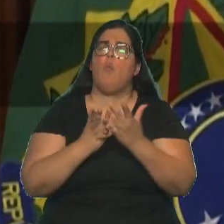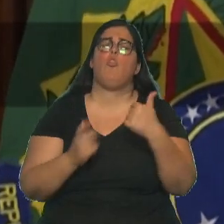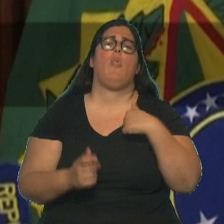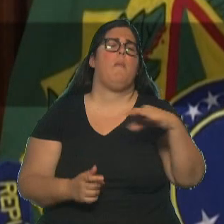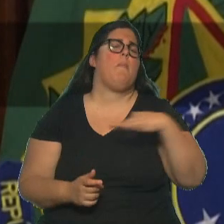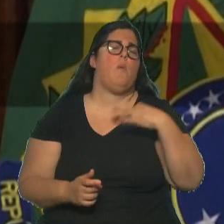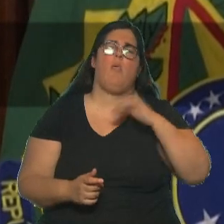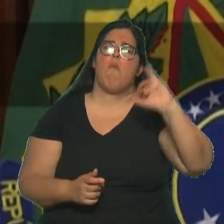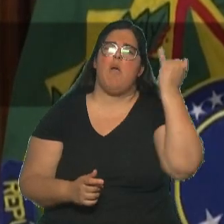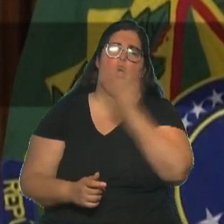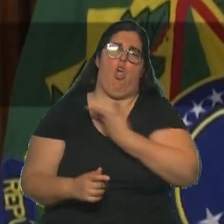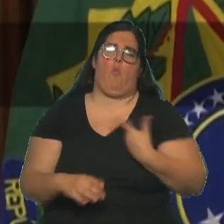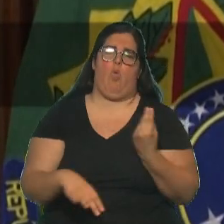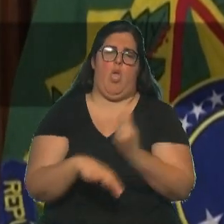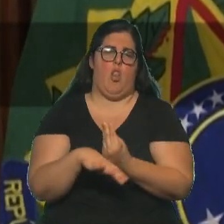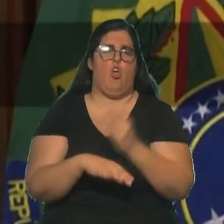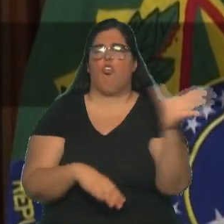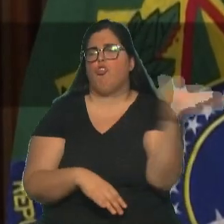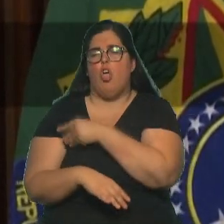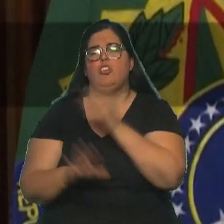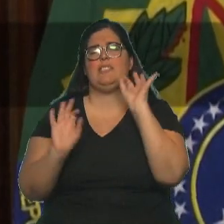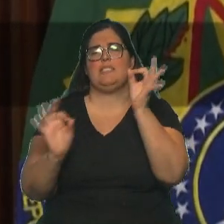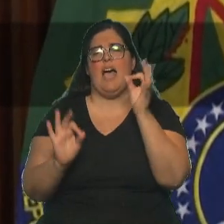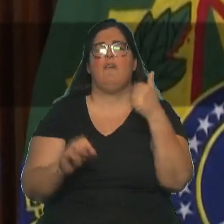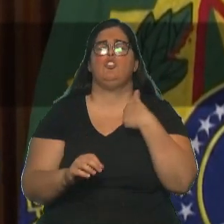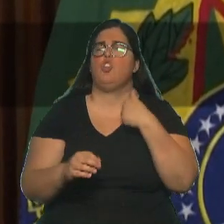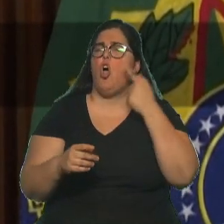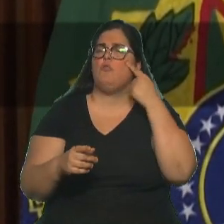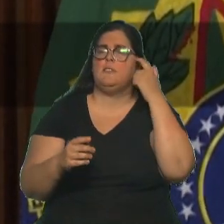vida. Todo mundo sabe que eu tenho obsessão